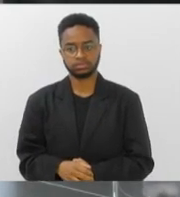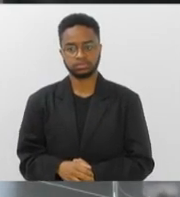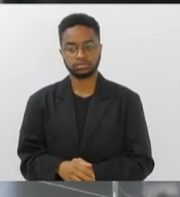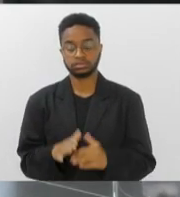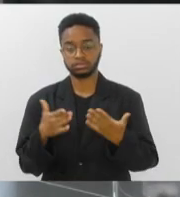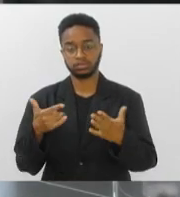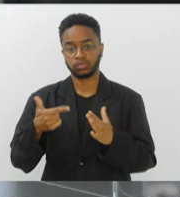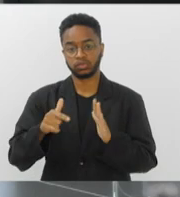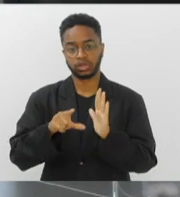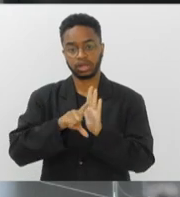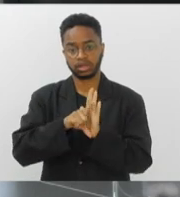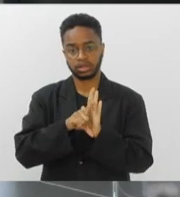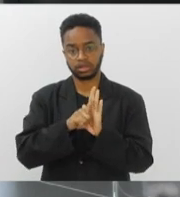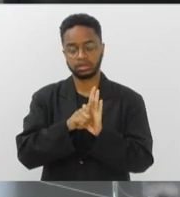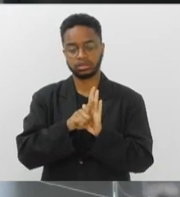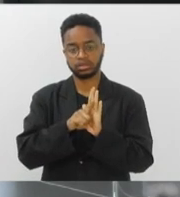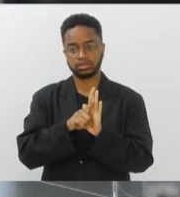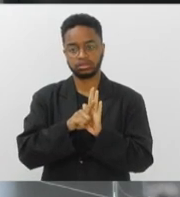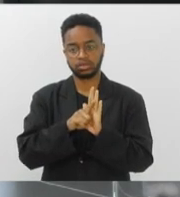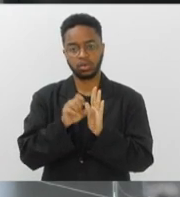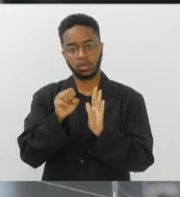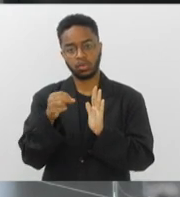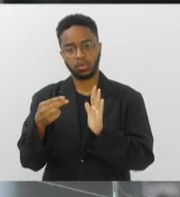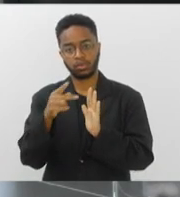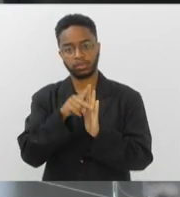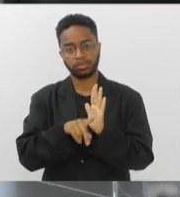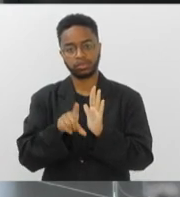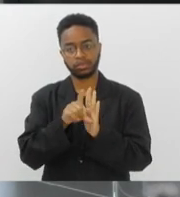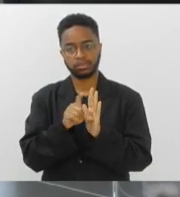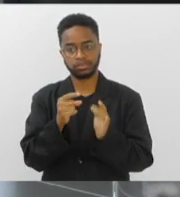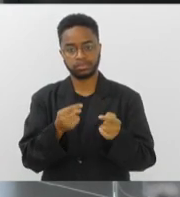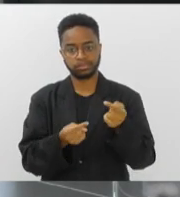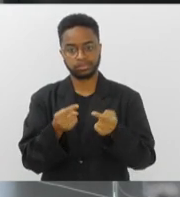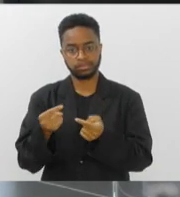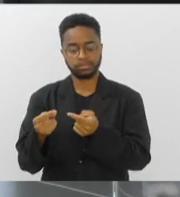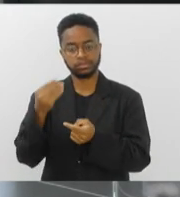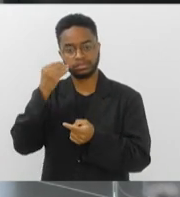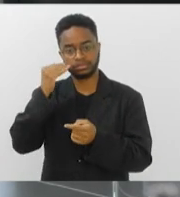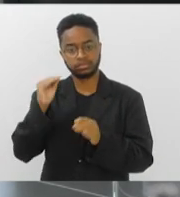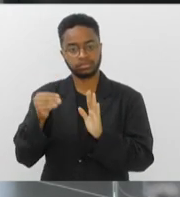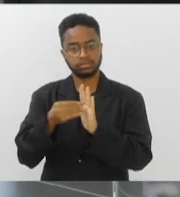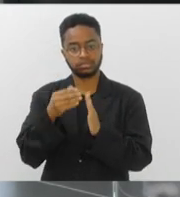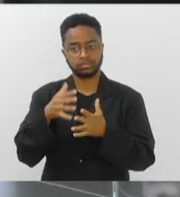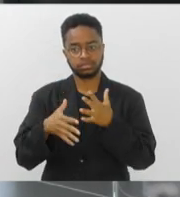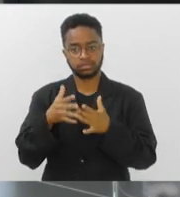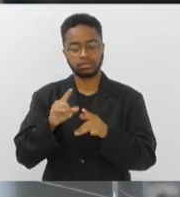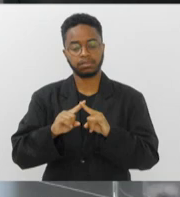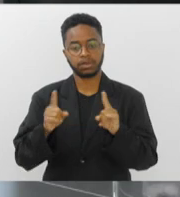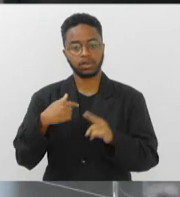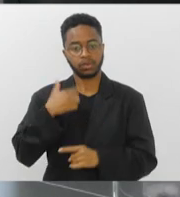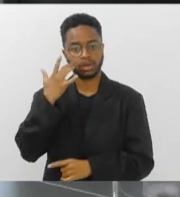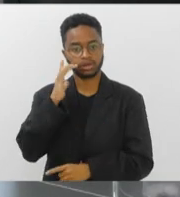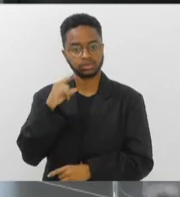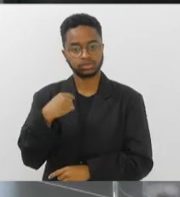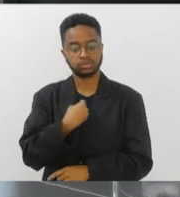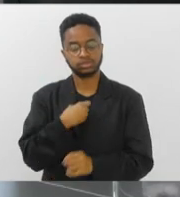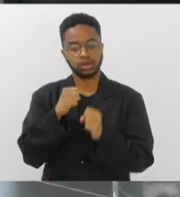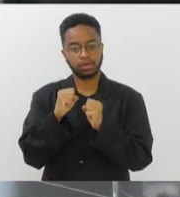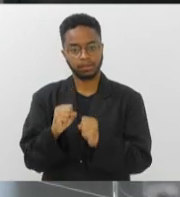uma lei ou um projeto de lei em tramitação para a prejudicabilidade, mas considero que a gente pode